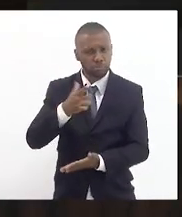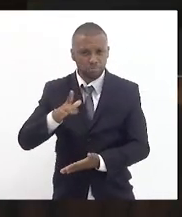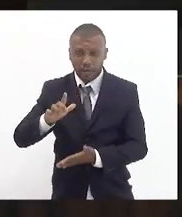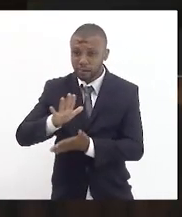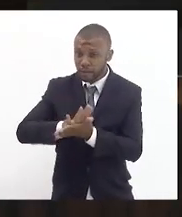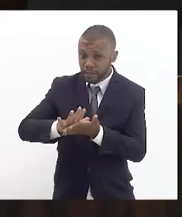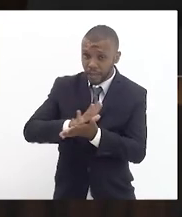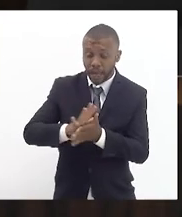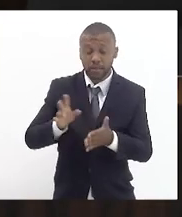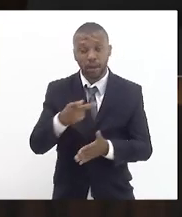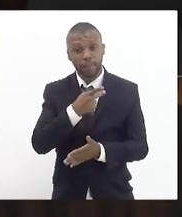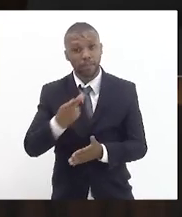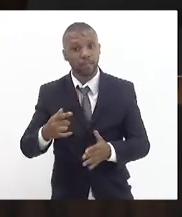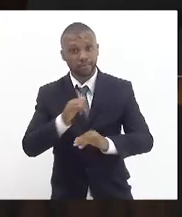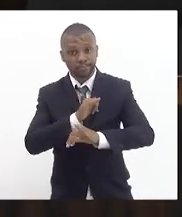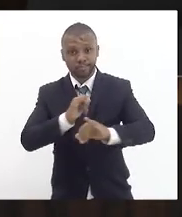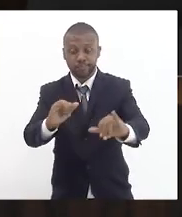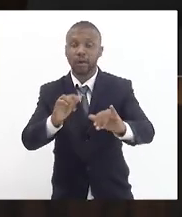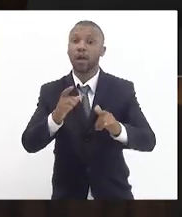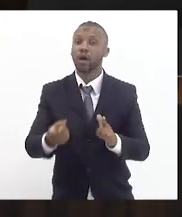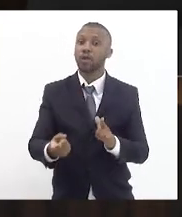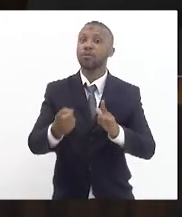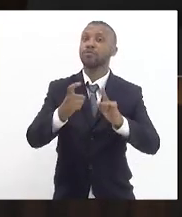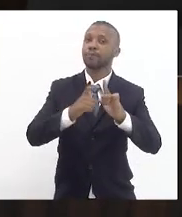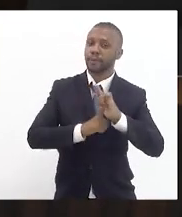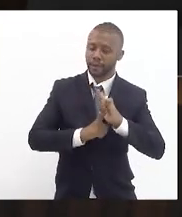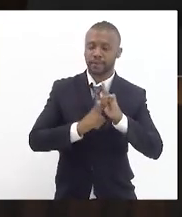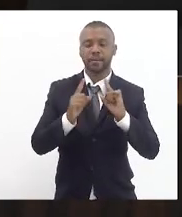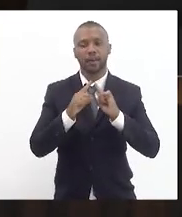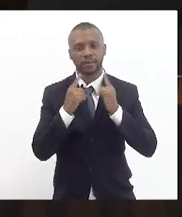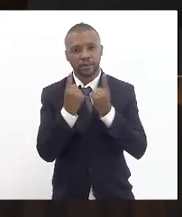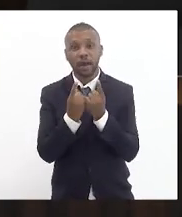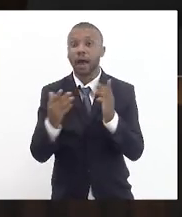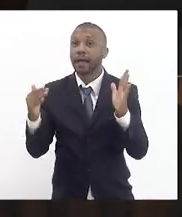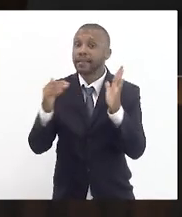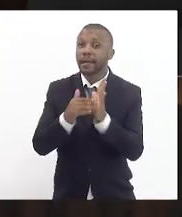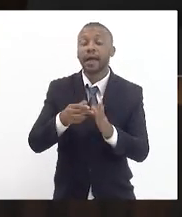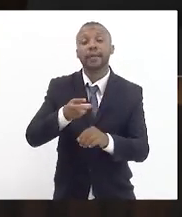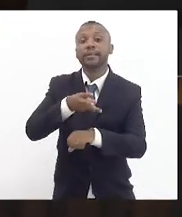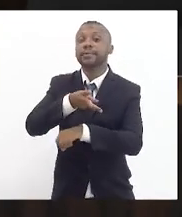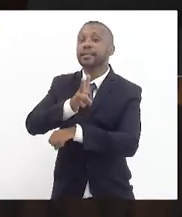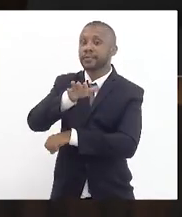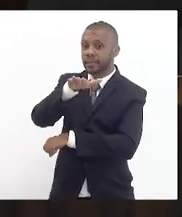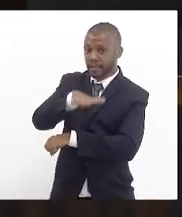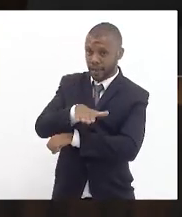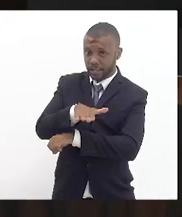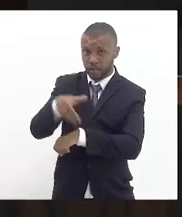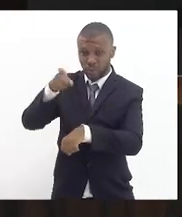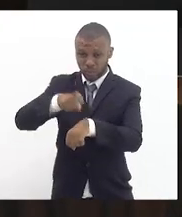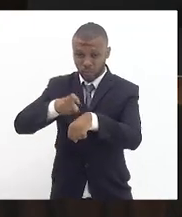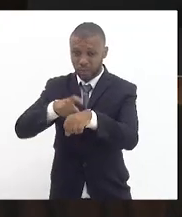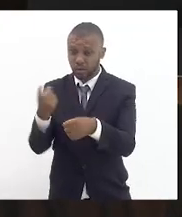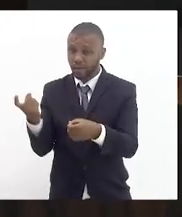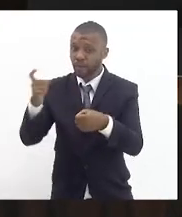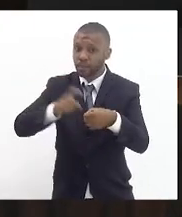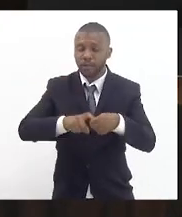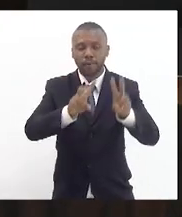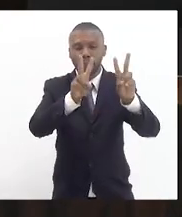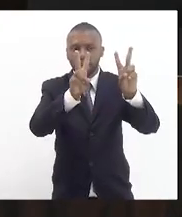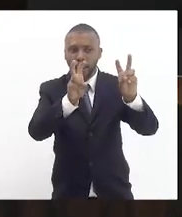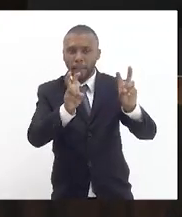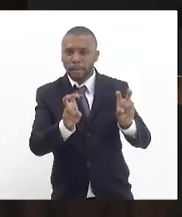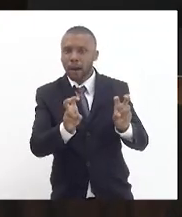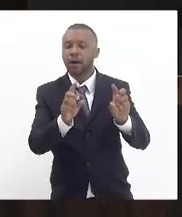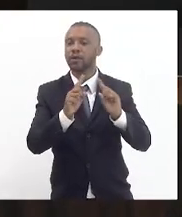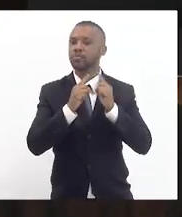a presidência suspende a sessão até às 15horas quando retornaremos com a ordem do